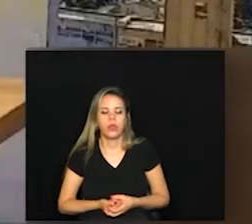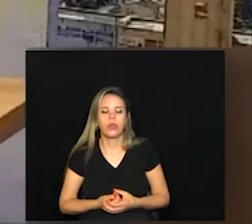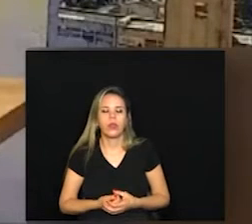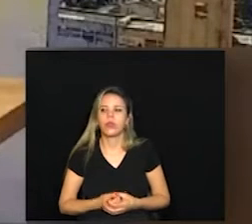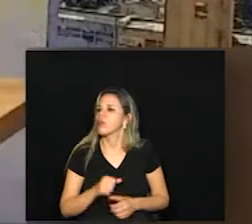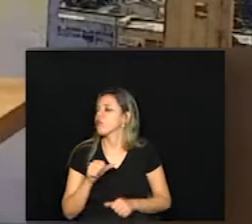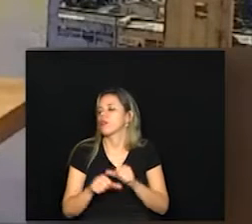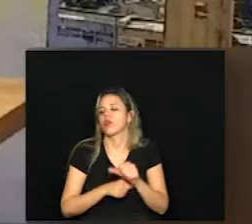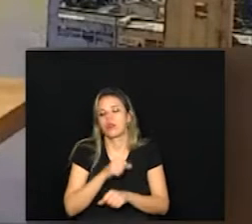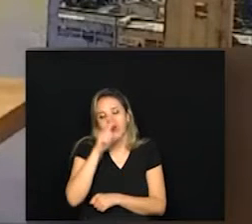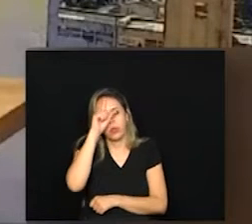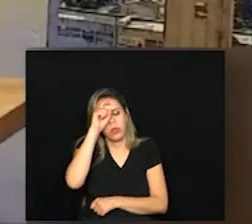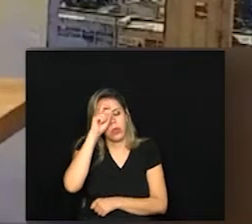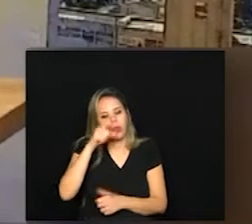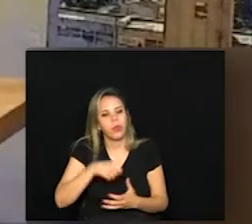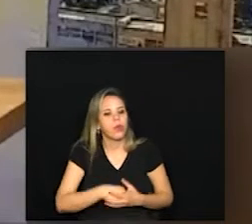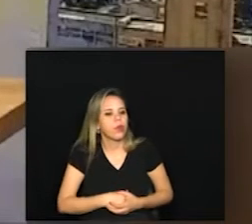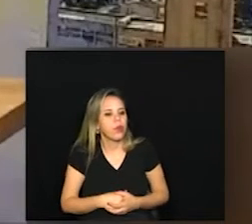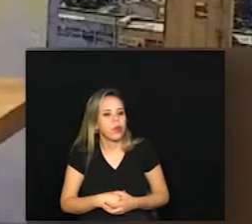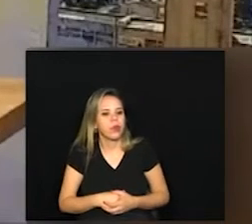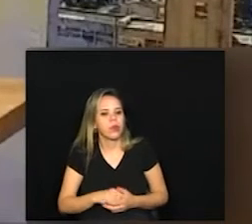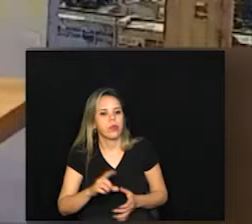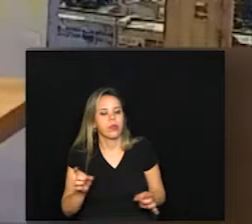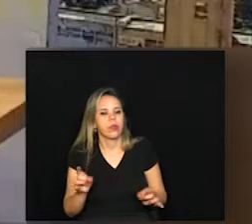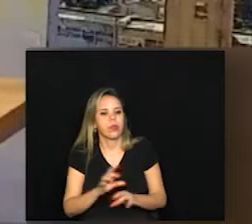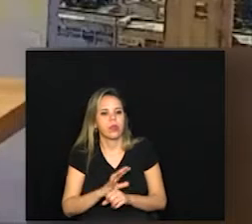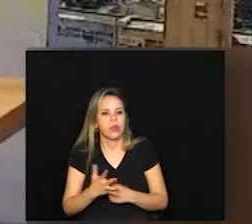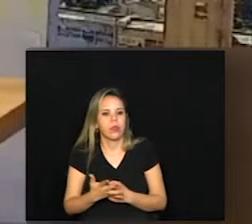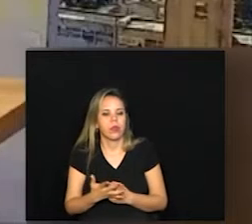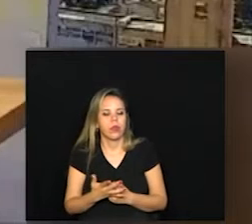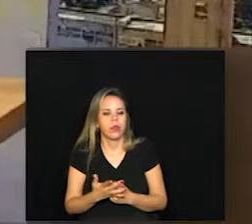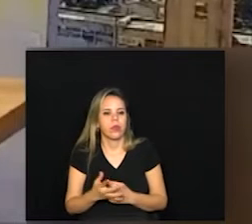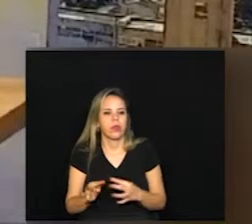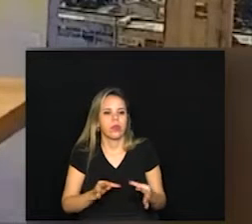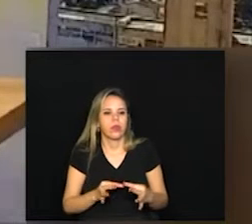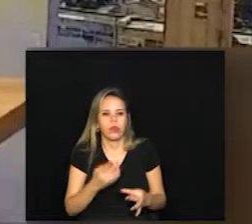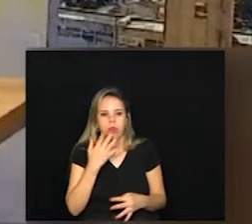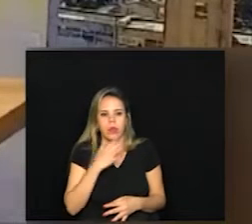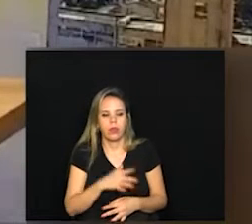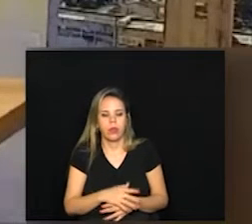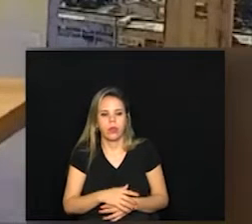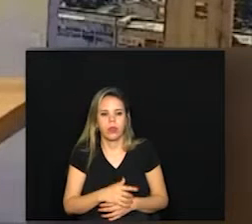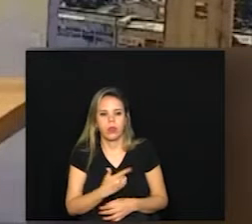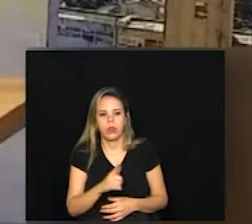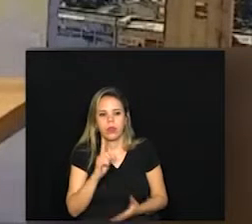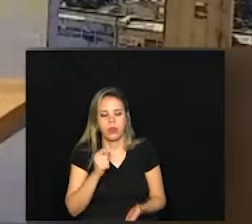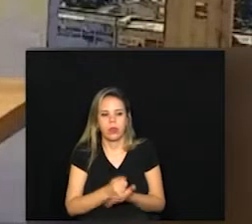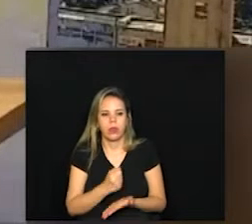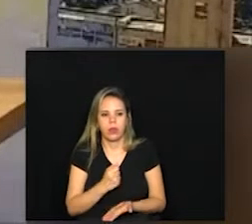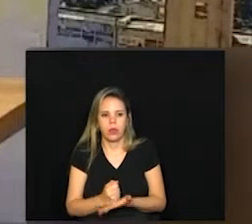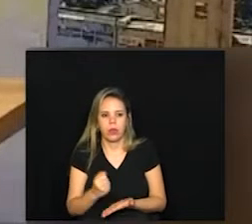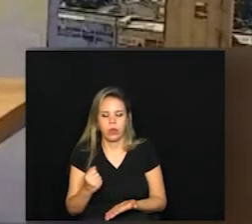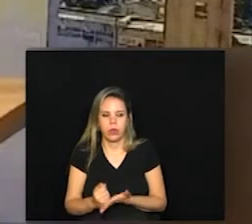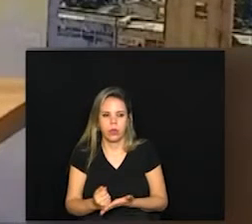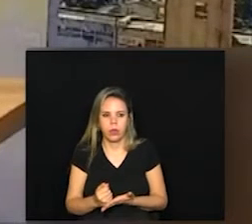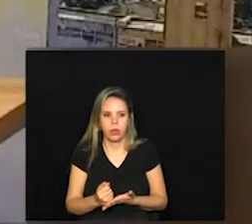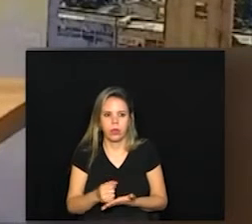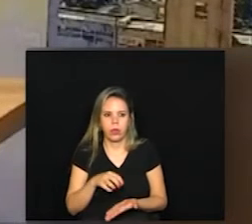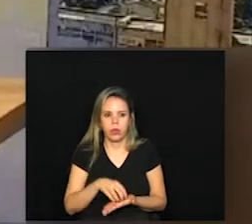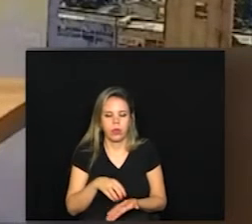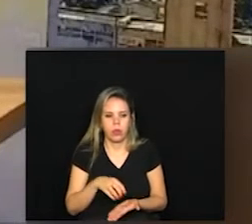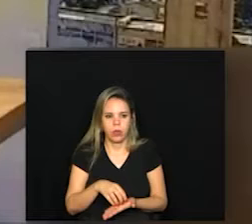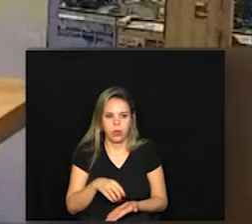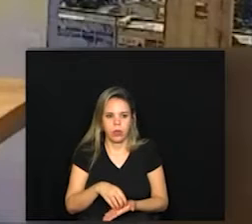transformar aquele hospital, quando a pandemia permitir, na unidade pediátrica, sem ter a garantia contratual que essa